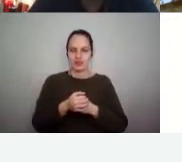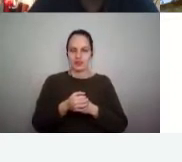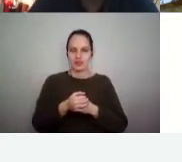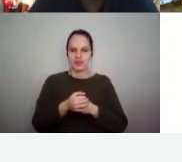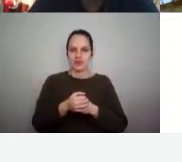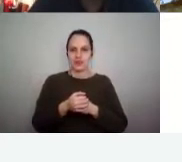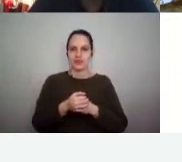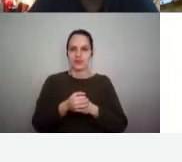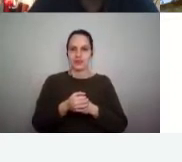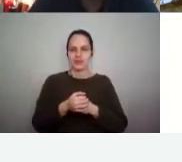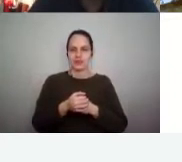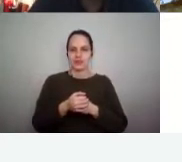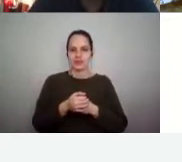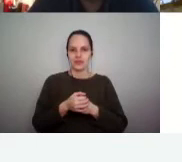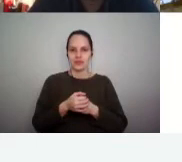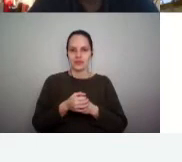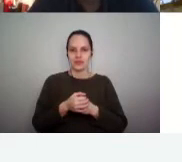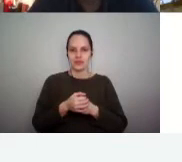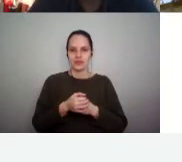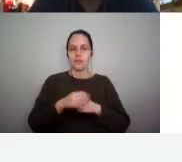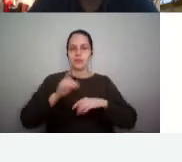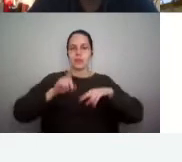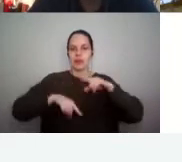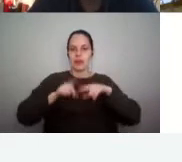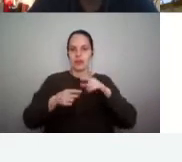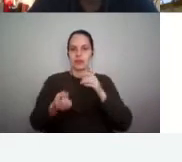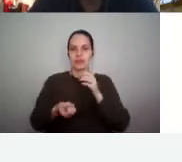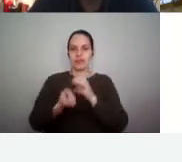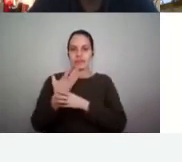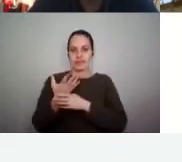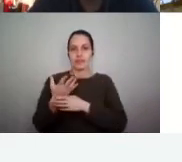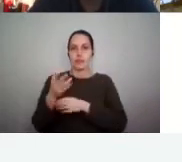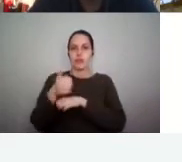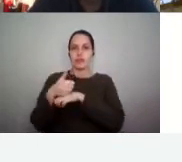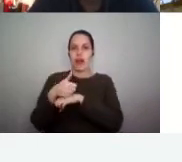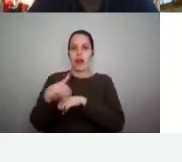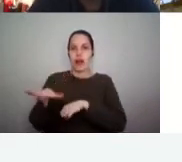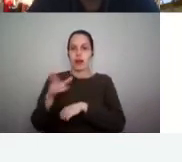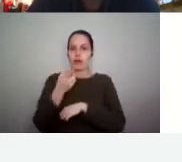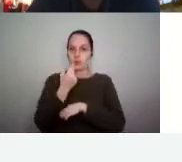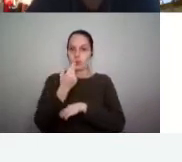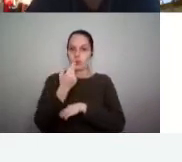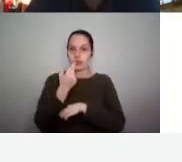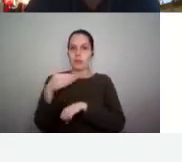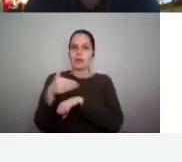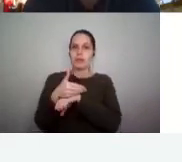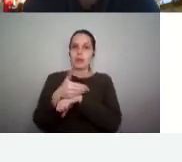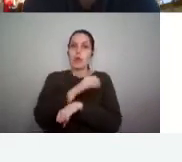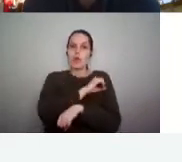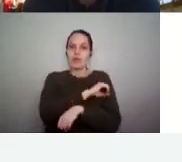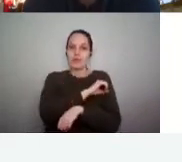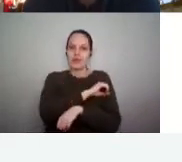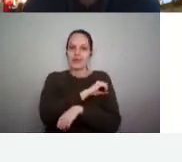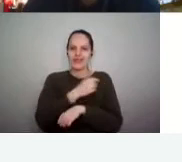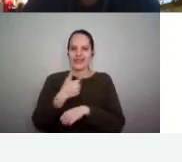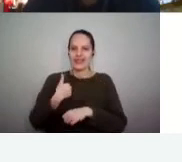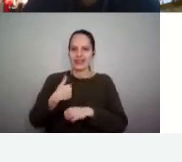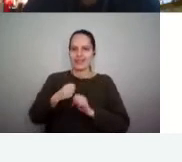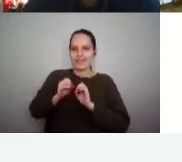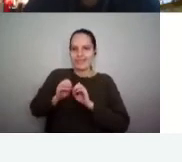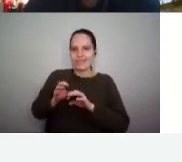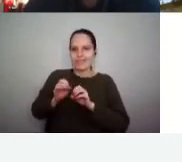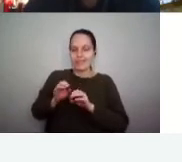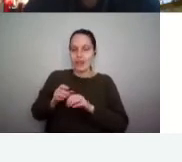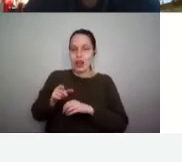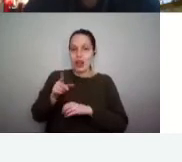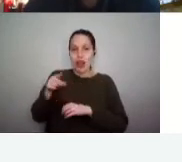Esse foi um material construído por profissionais da área da nutrição, que participaram de uma oficina comigo, né? Conseguiram enxergar